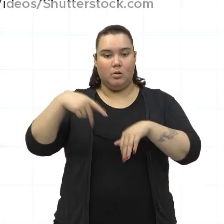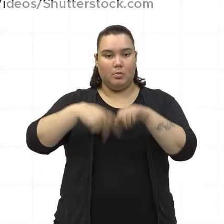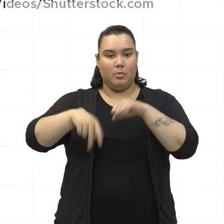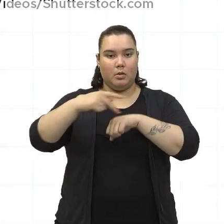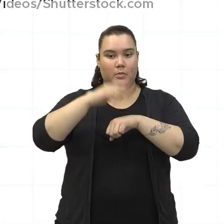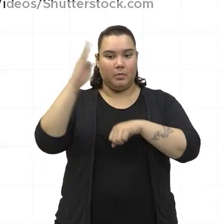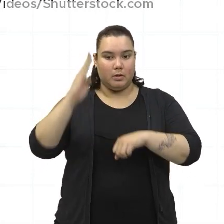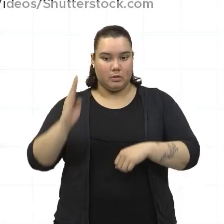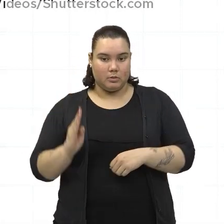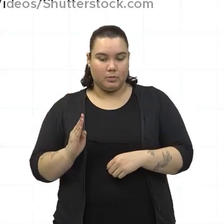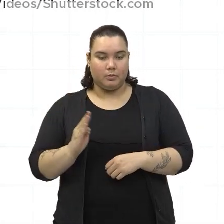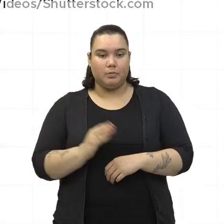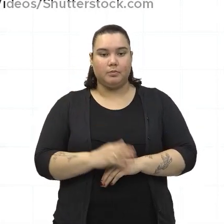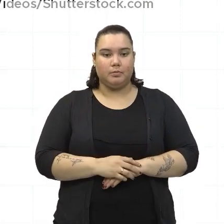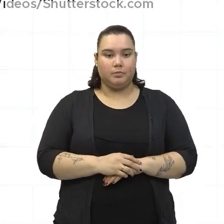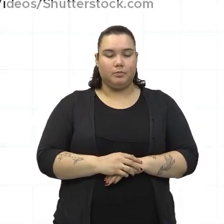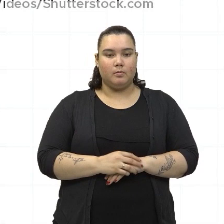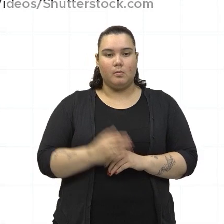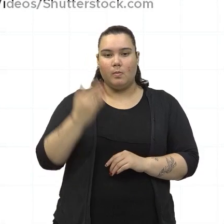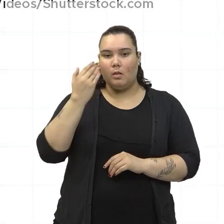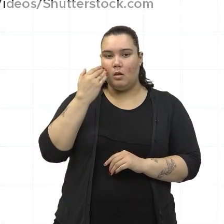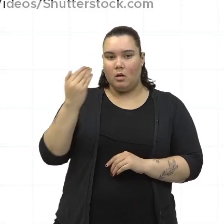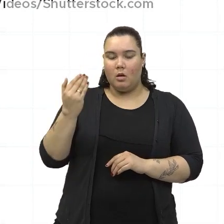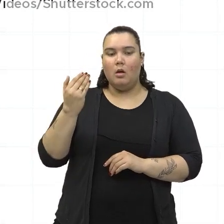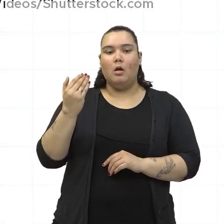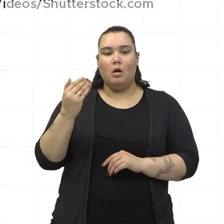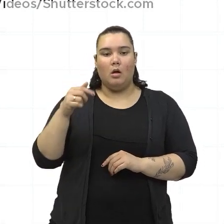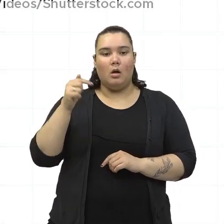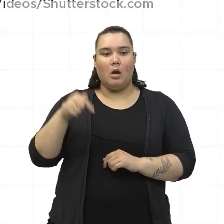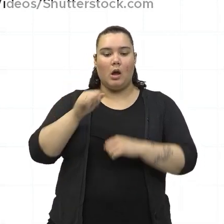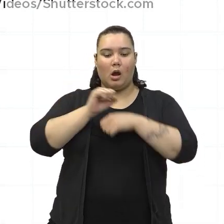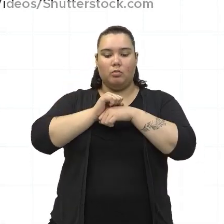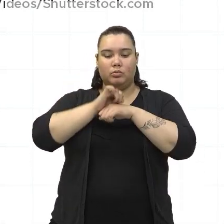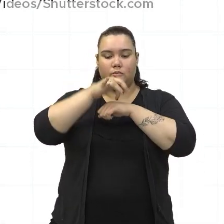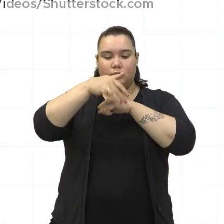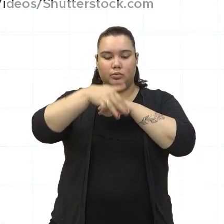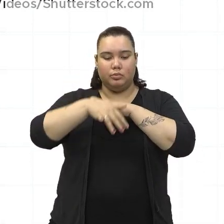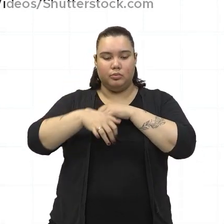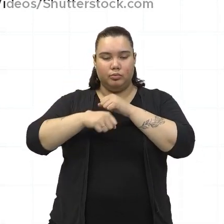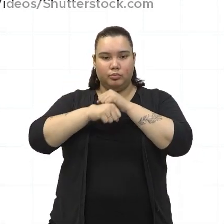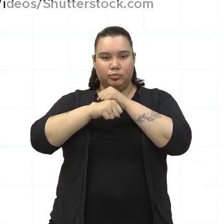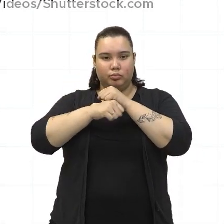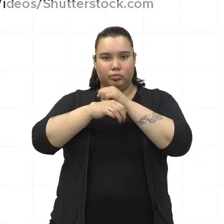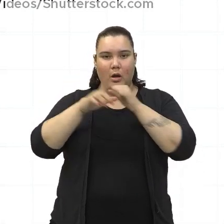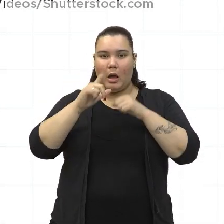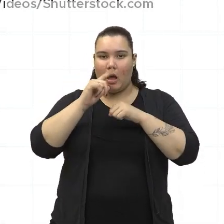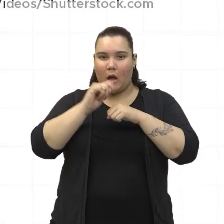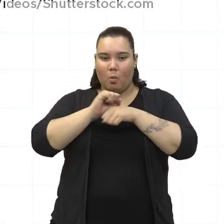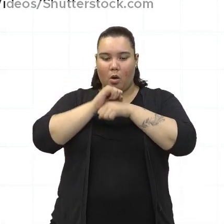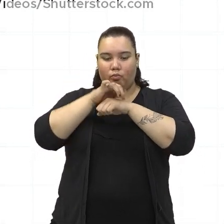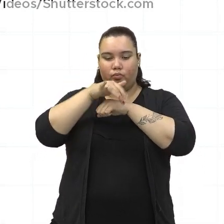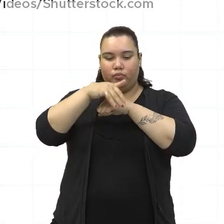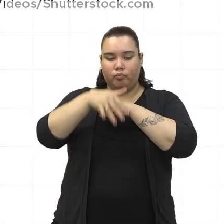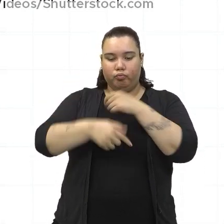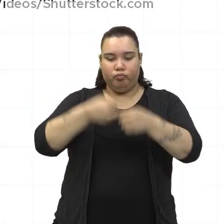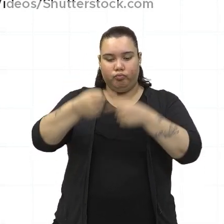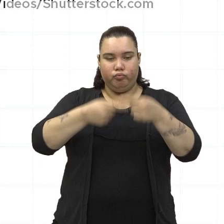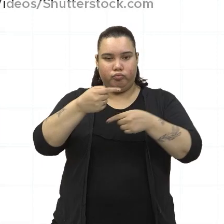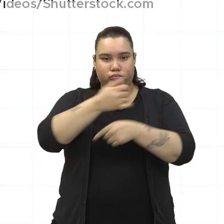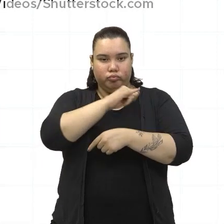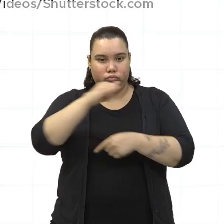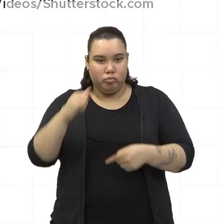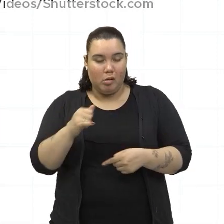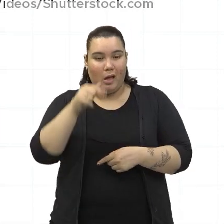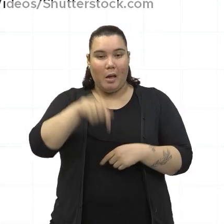Então a gente vai observar um pouco aí, ó. A usina hidrelétrica, ela é de longe a mais popular em razão do enorme